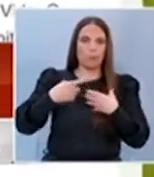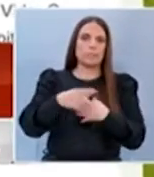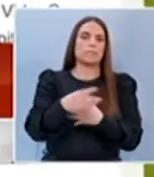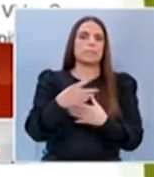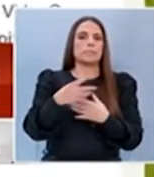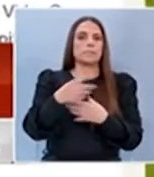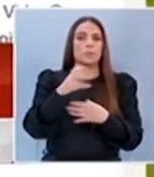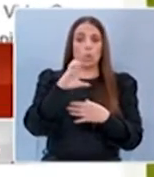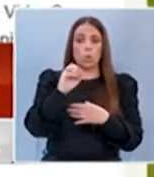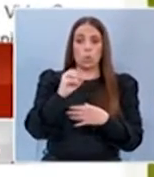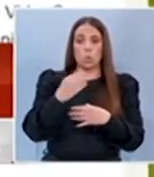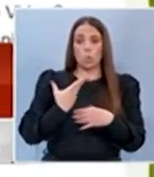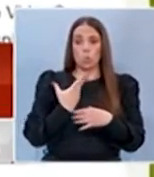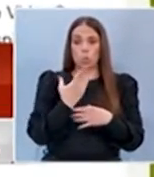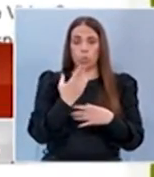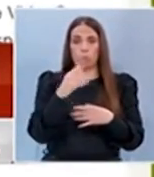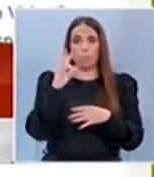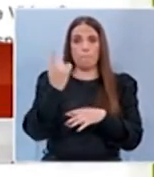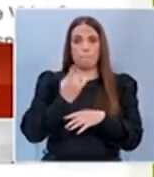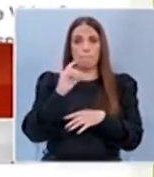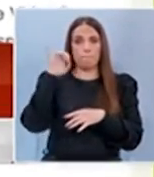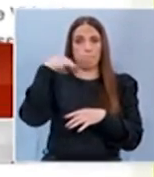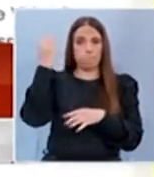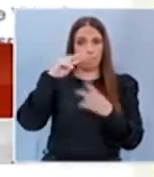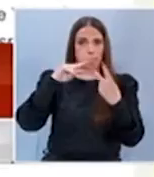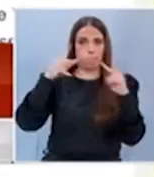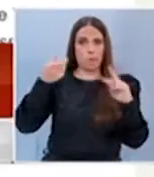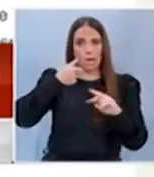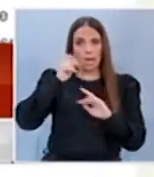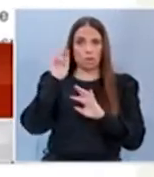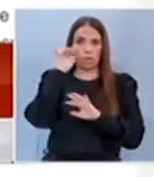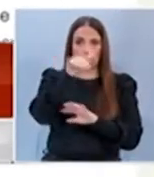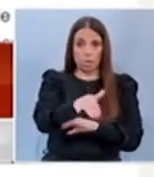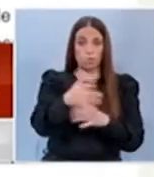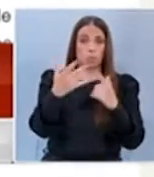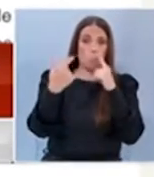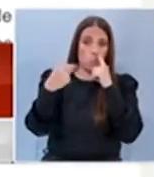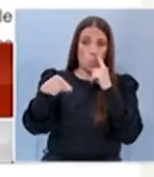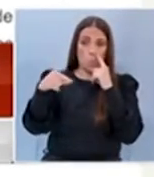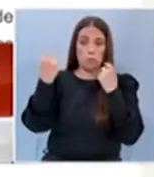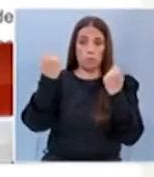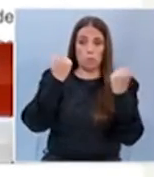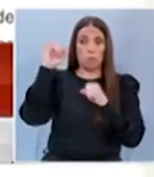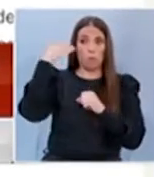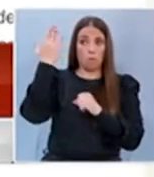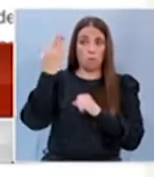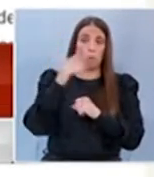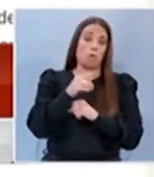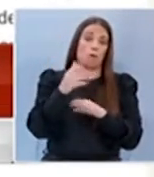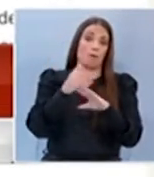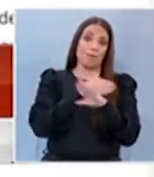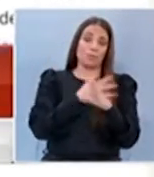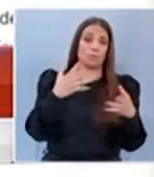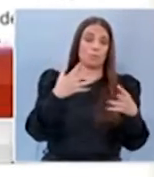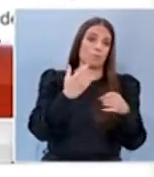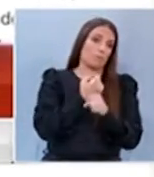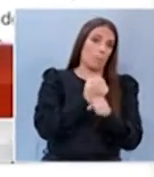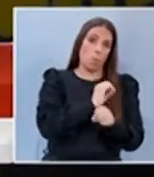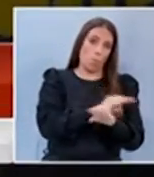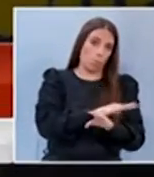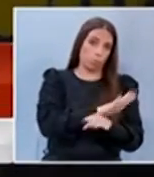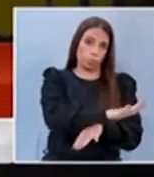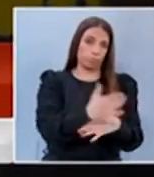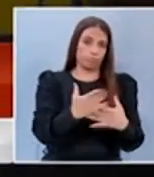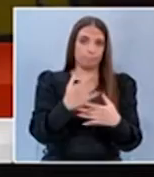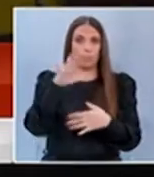O CODU acionou uma ambulância dos bombeiros municipais do Cartacho, que tinham a sua única viatura de turno envolvida num outro serviço.